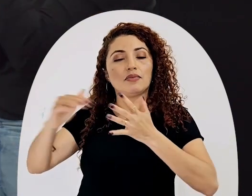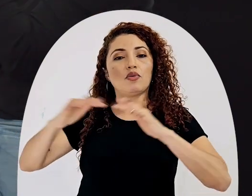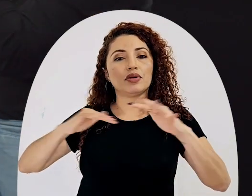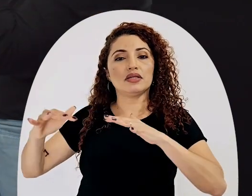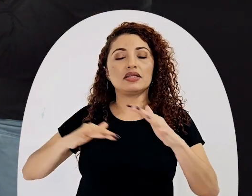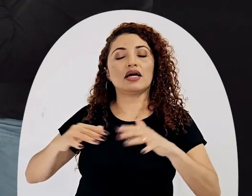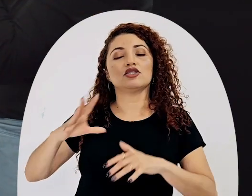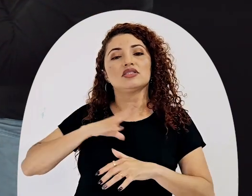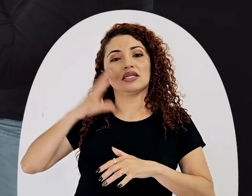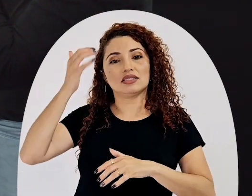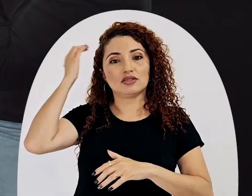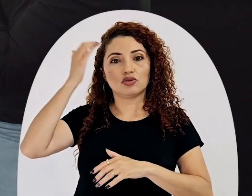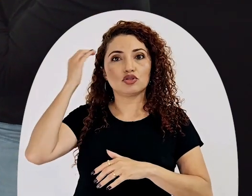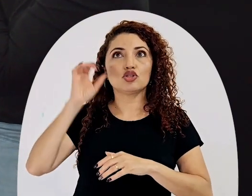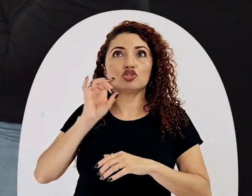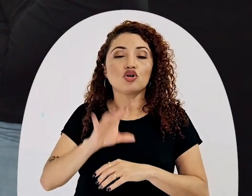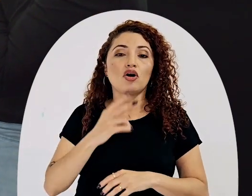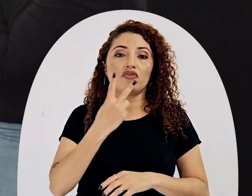só